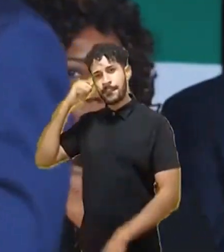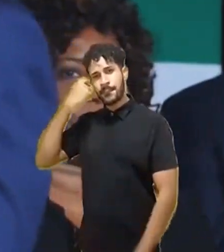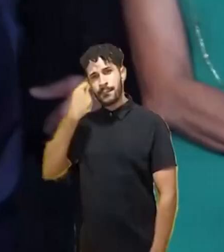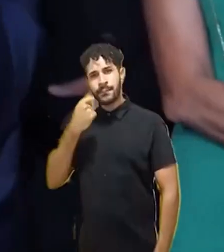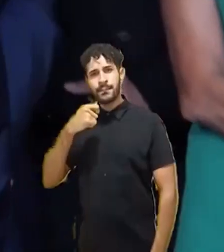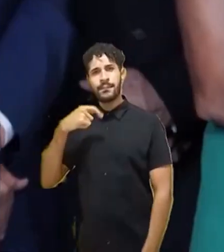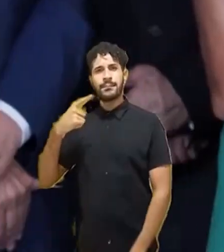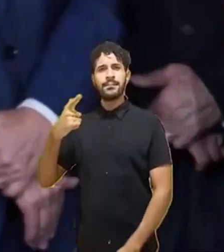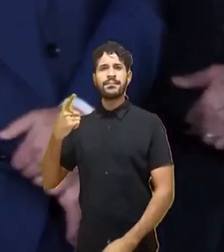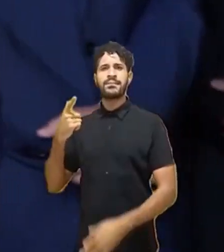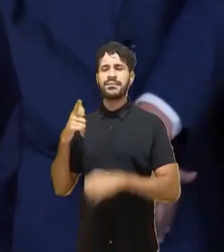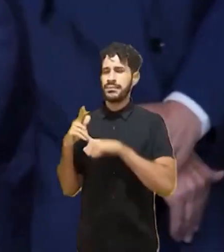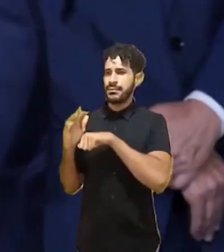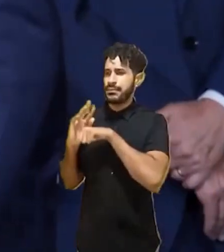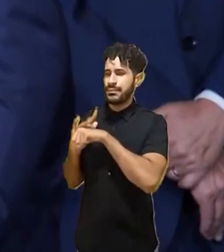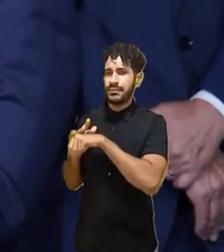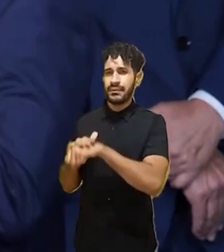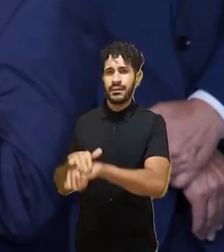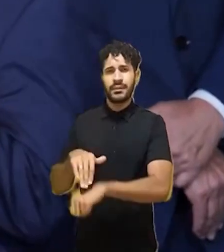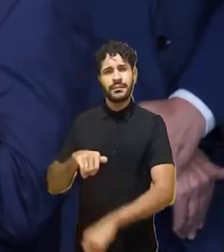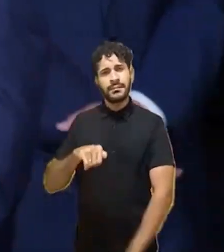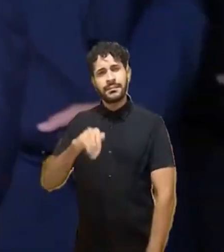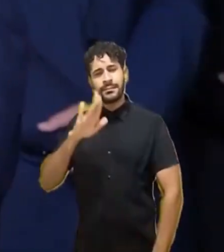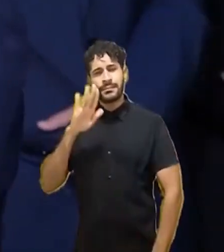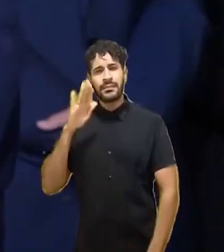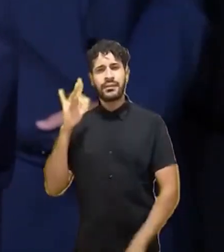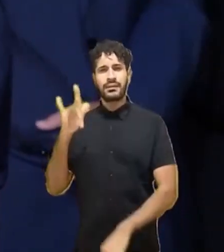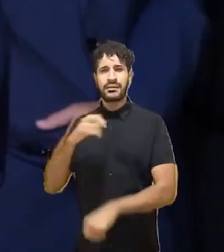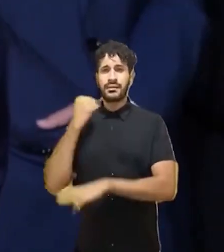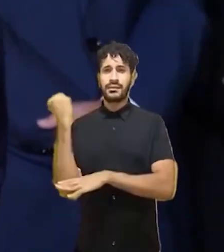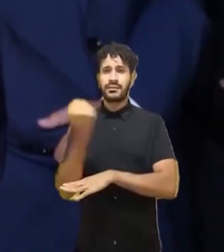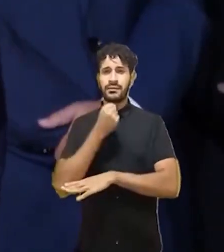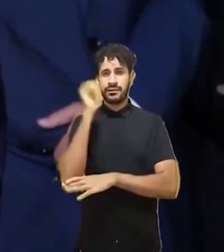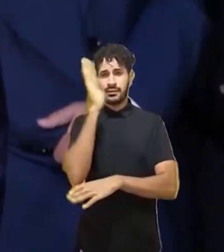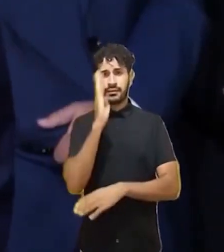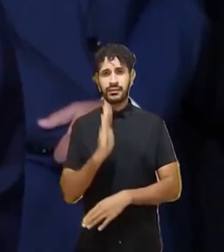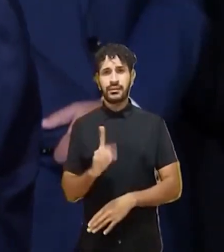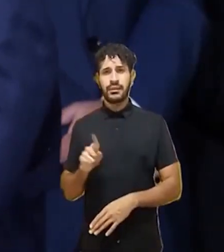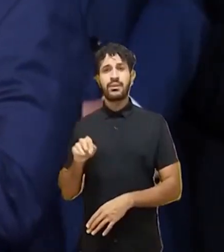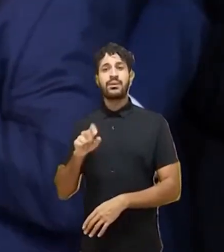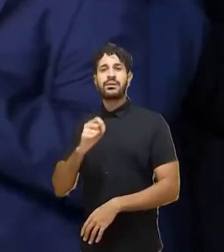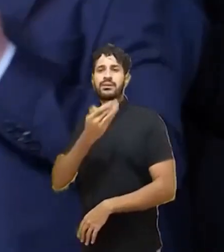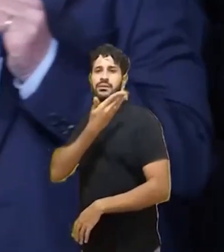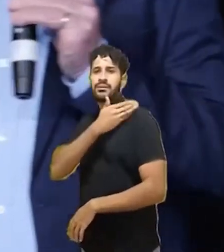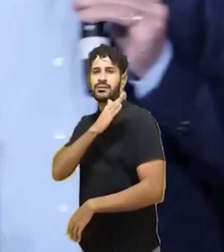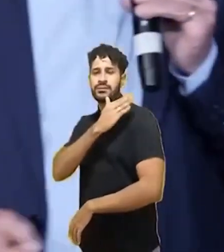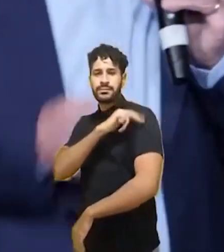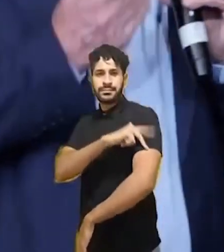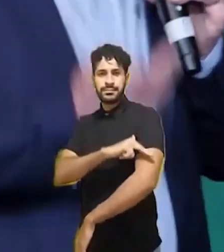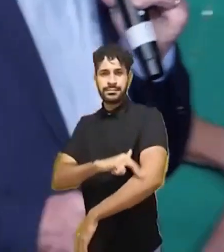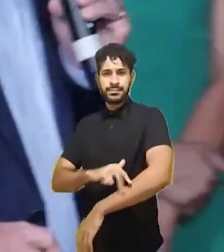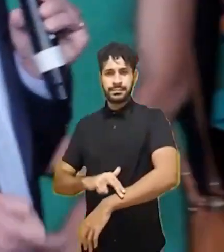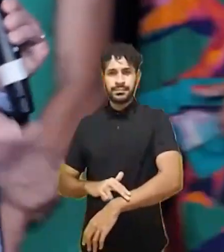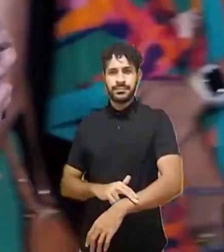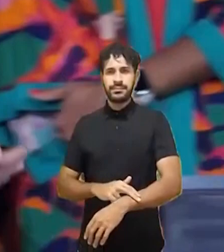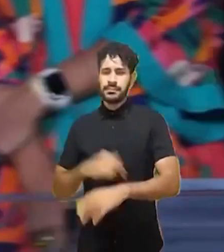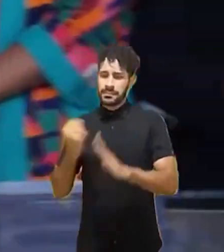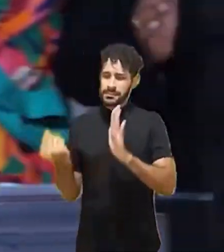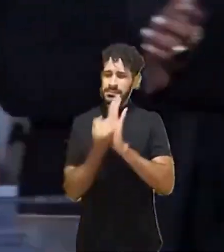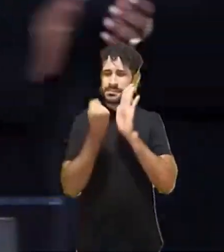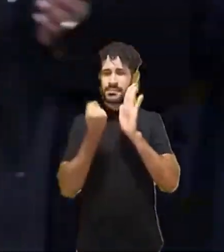vítimas da doença mais desgraçada deste país que é o preconceito racial estampado na cara